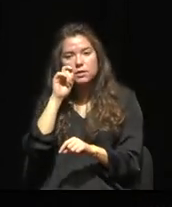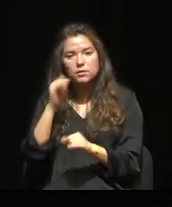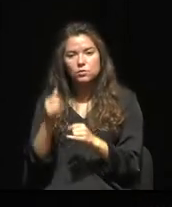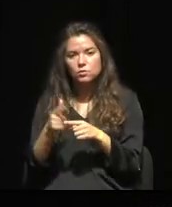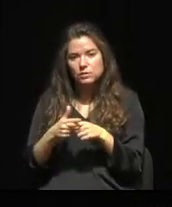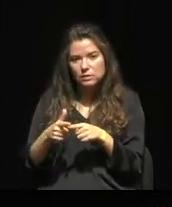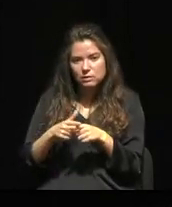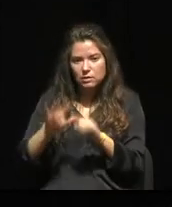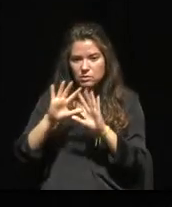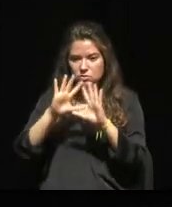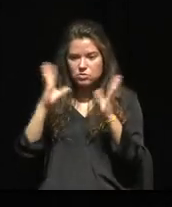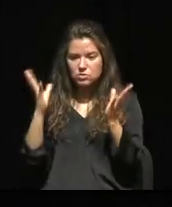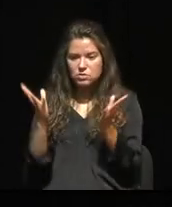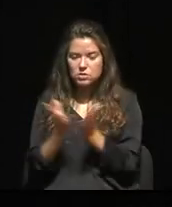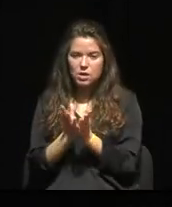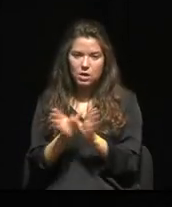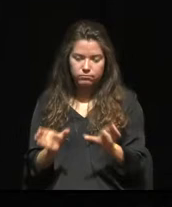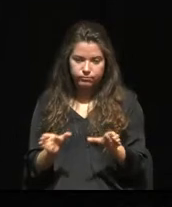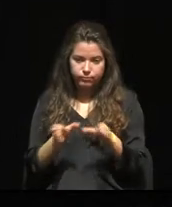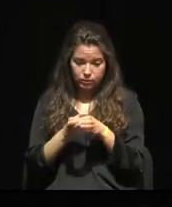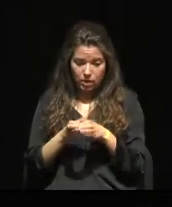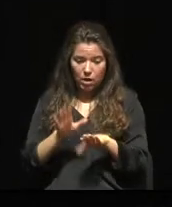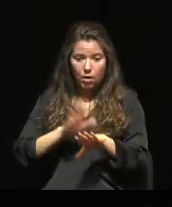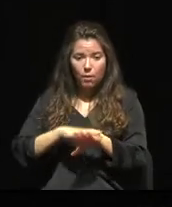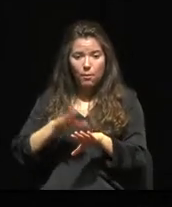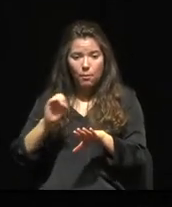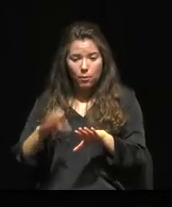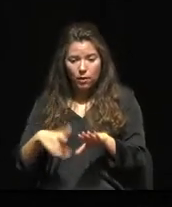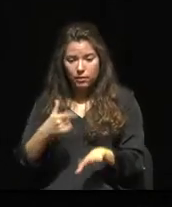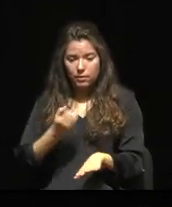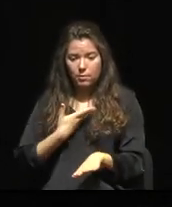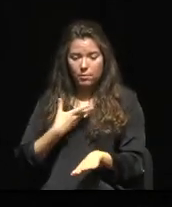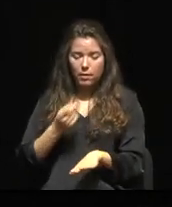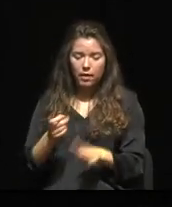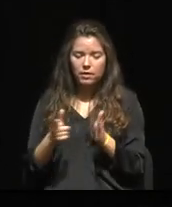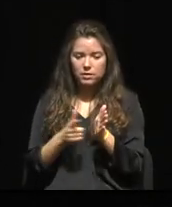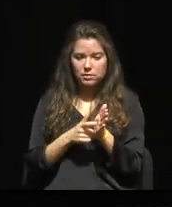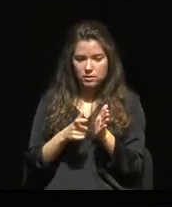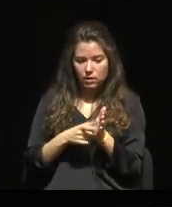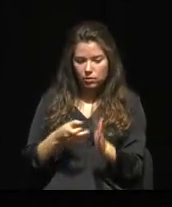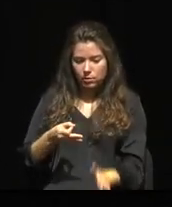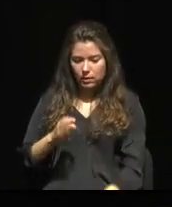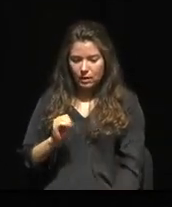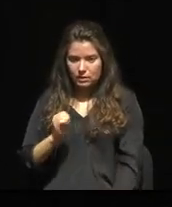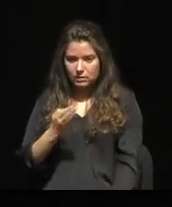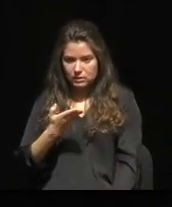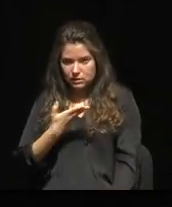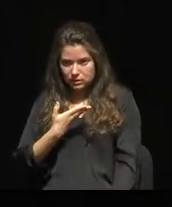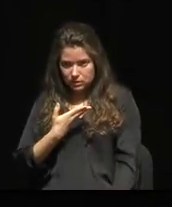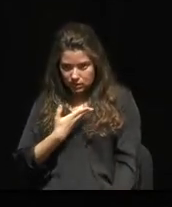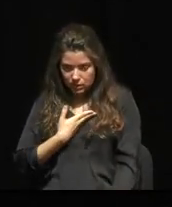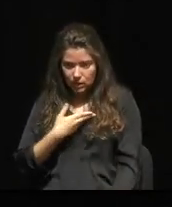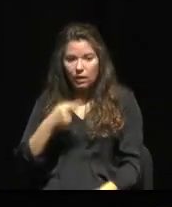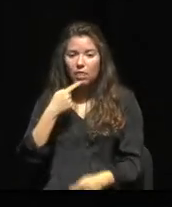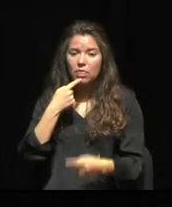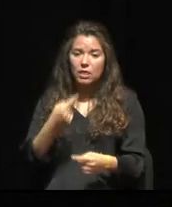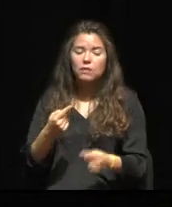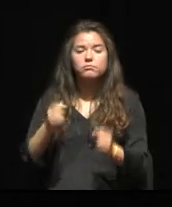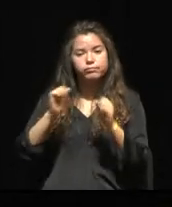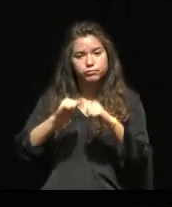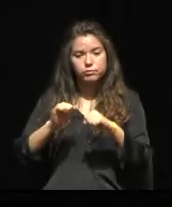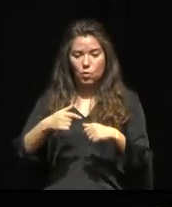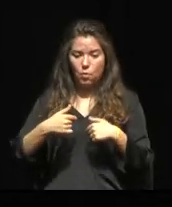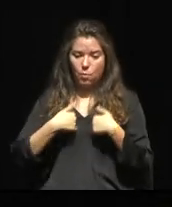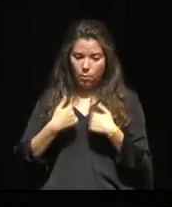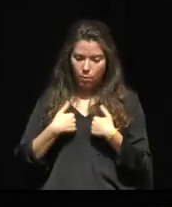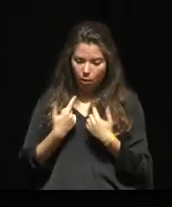gerais da comunidade em relação à questão do fundo da Tapada das necessidades o PSD reafirma aqui o seu compromisso e